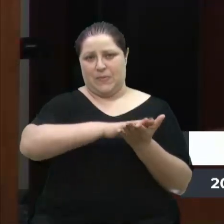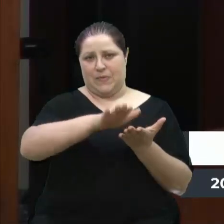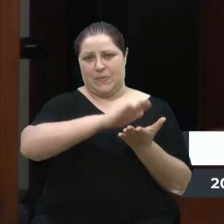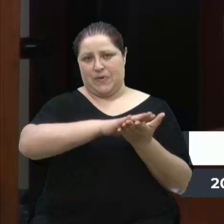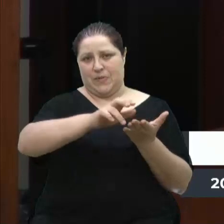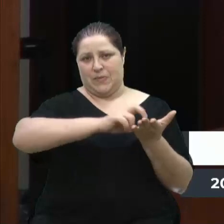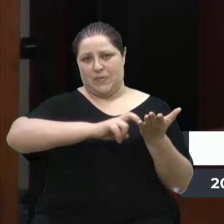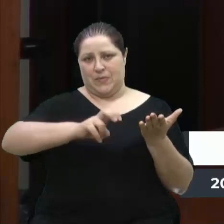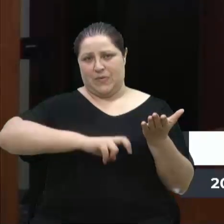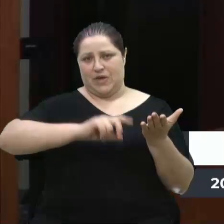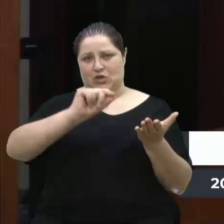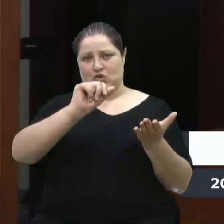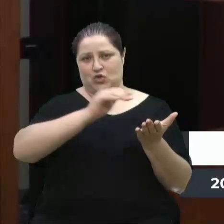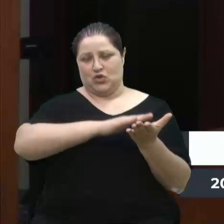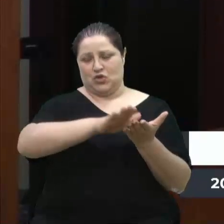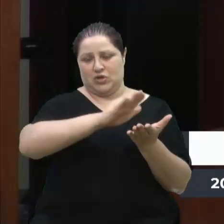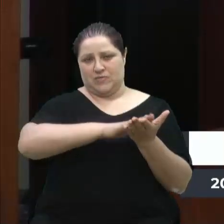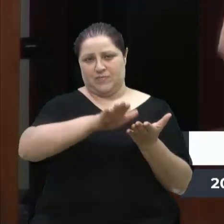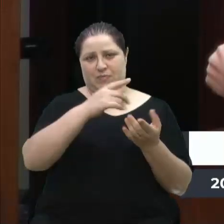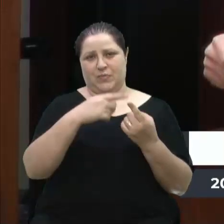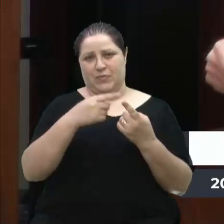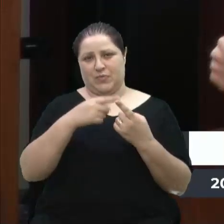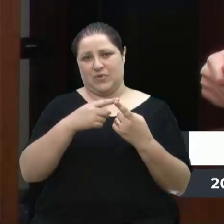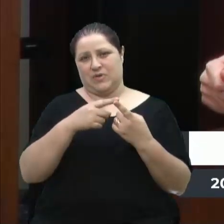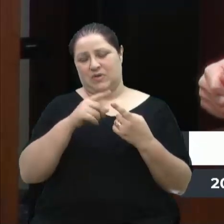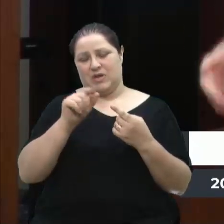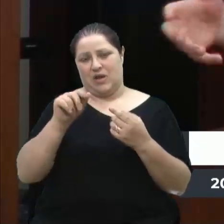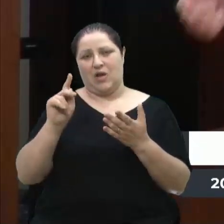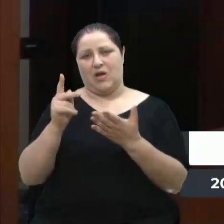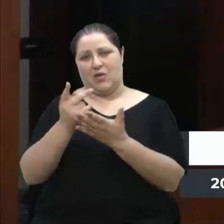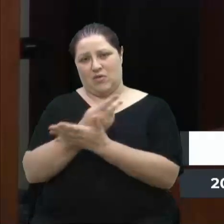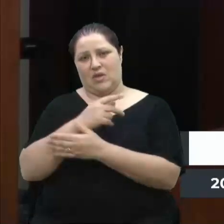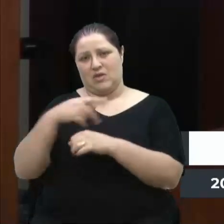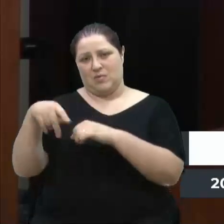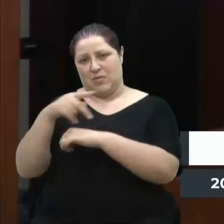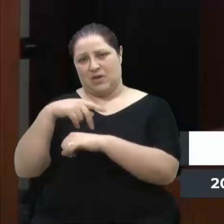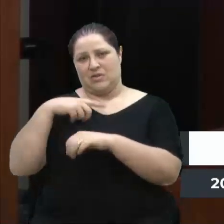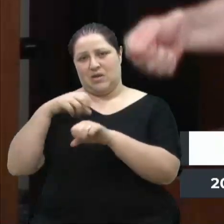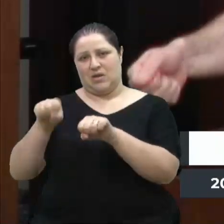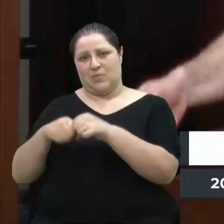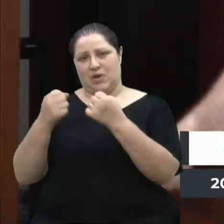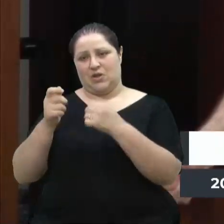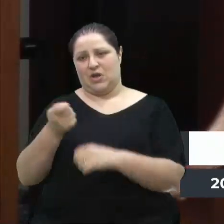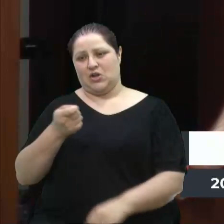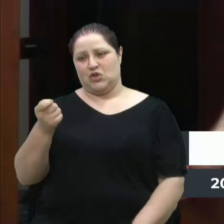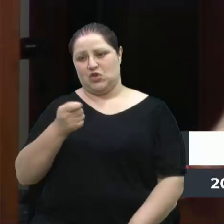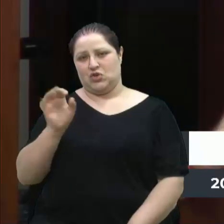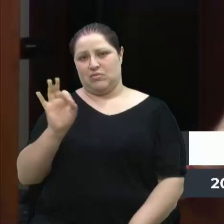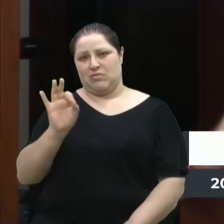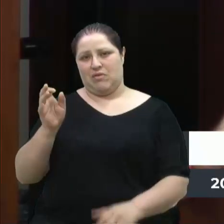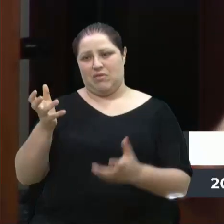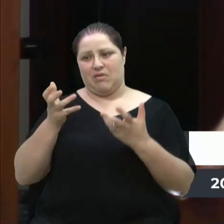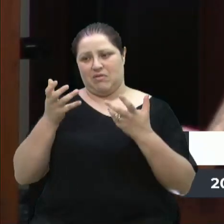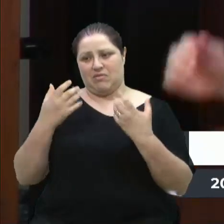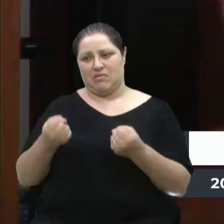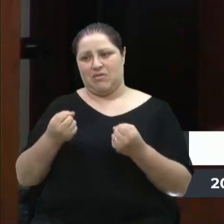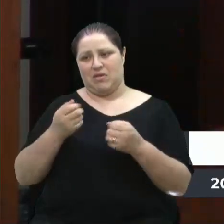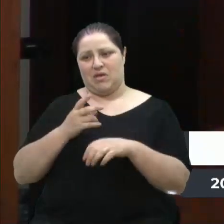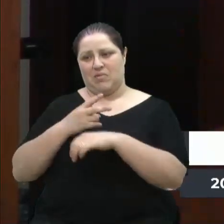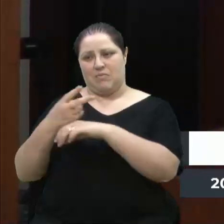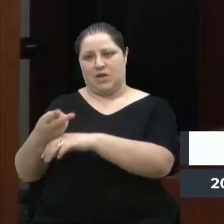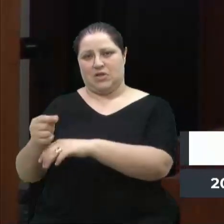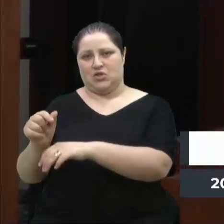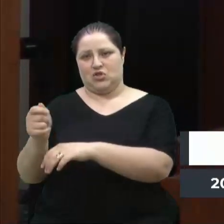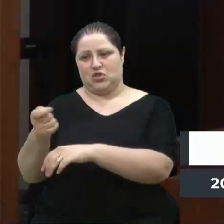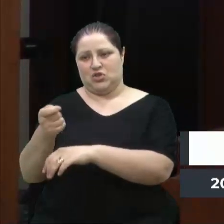um ponto que a gente está tão quebrado na vida, isso acontece com os países também. A Argentina, ninguém mais quer emprestar dinheiro para eles. Eles